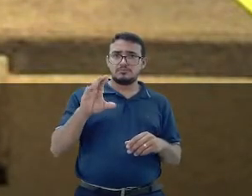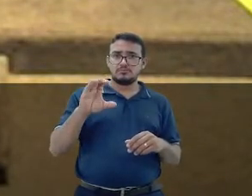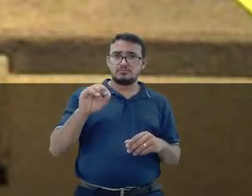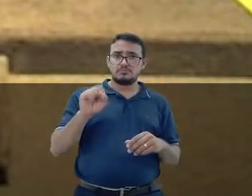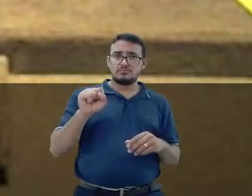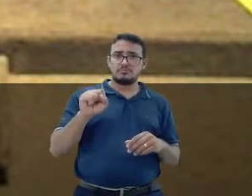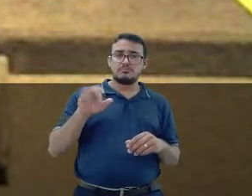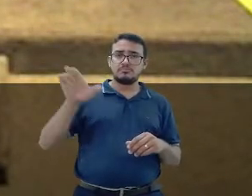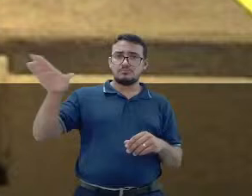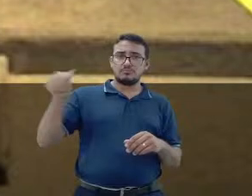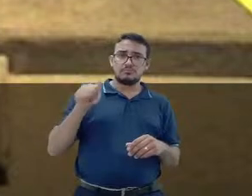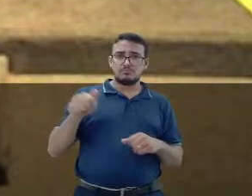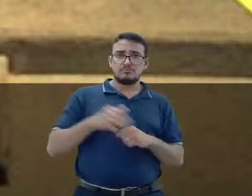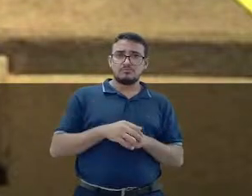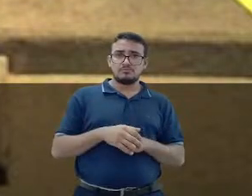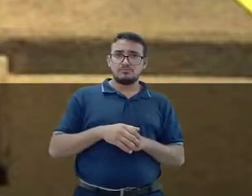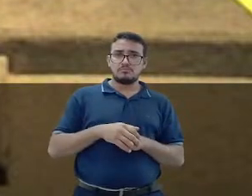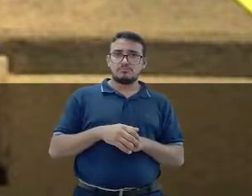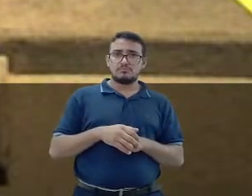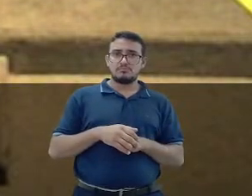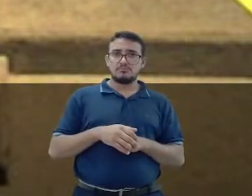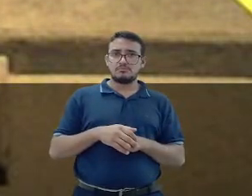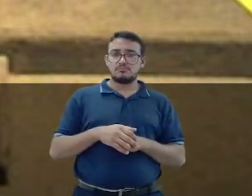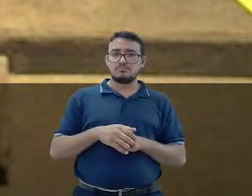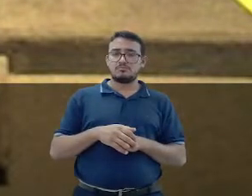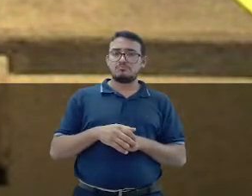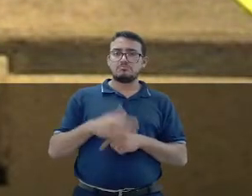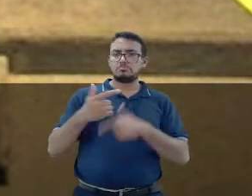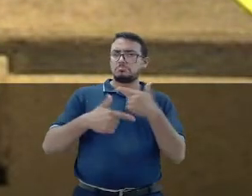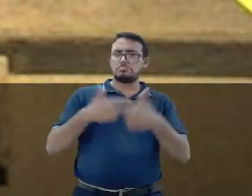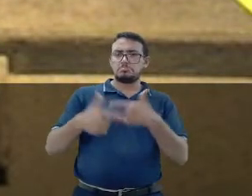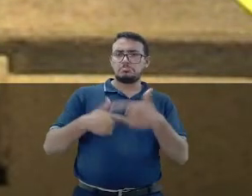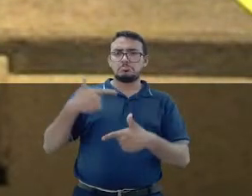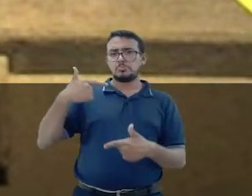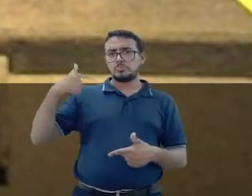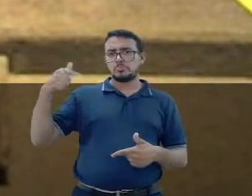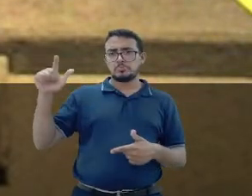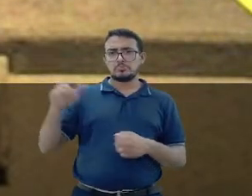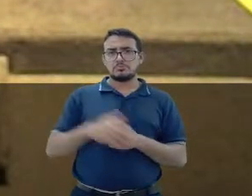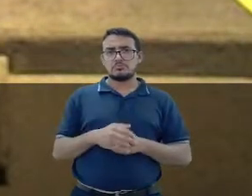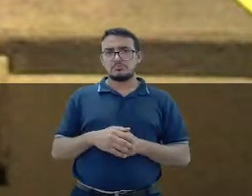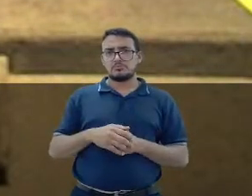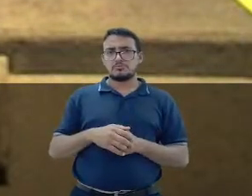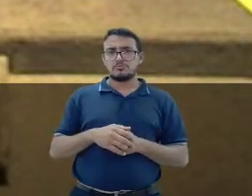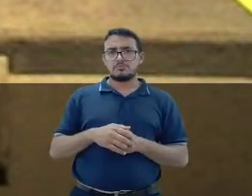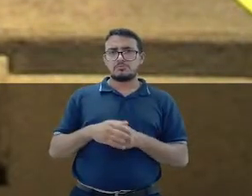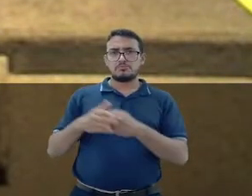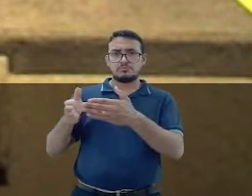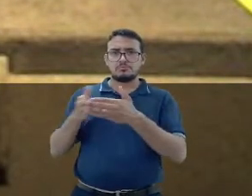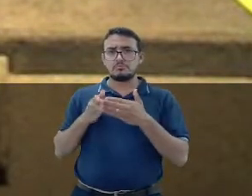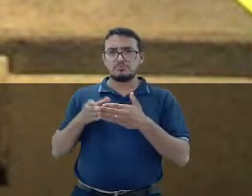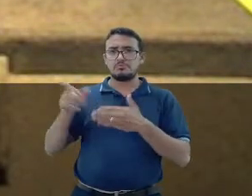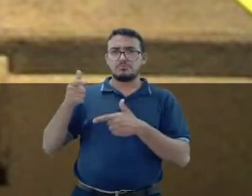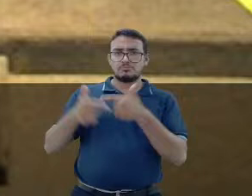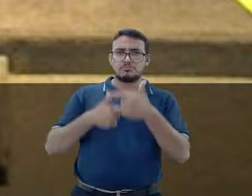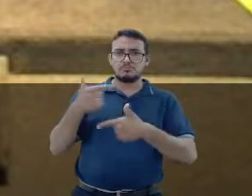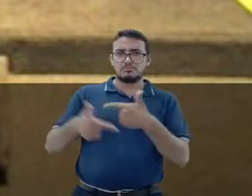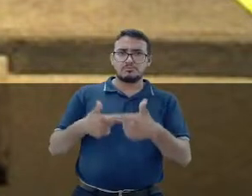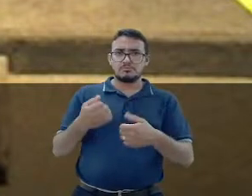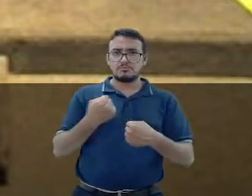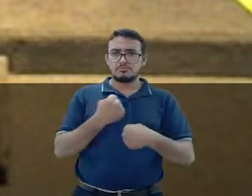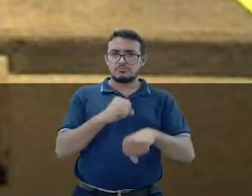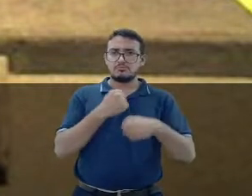fazer uma retirada aqui de algum serviço e, ao mesmo tempo, pedir para ele poder fazer uma faxina aqui. A gente está falando de um